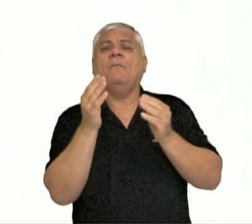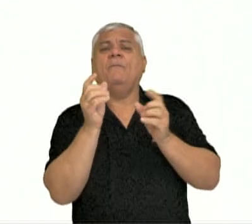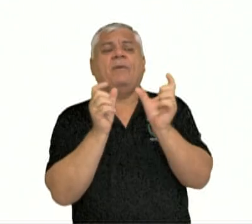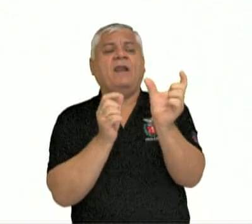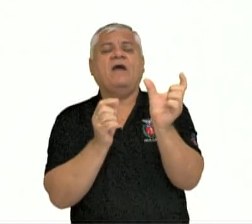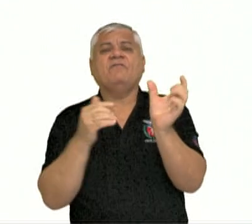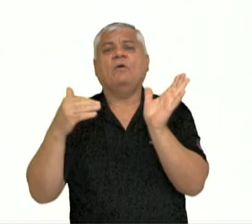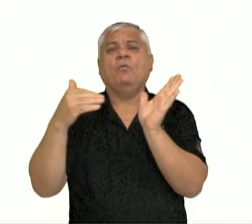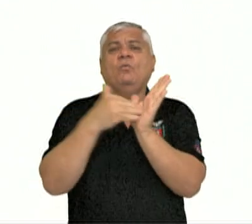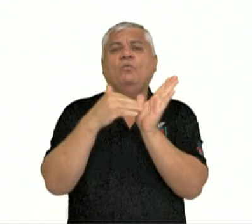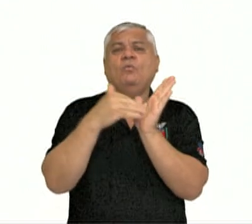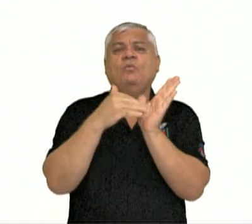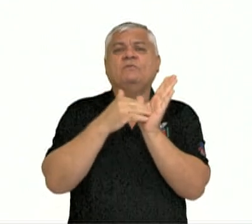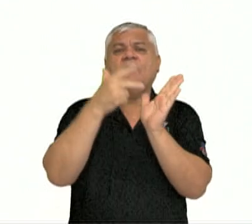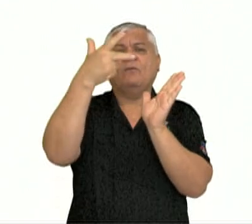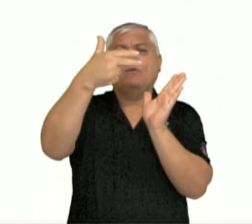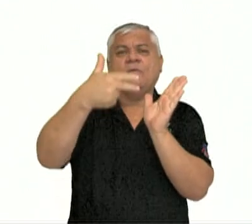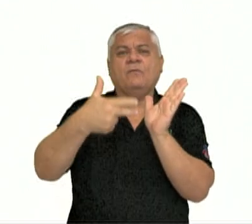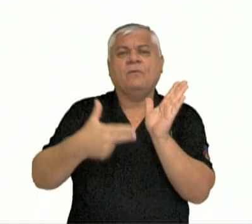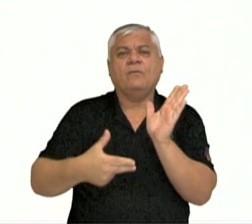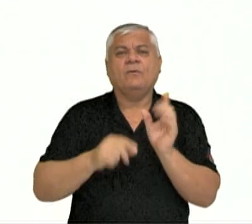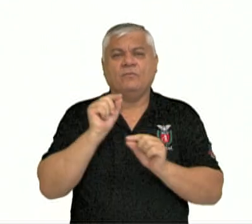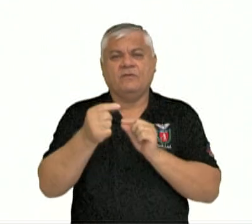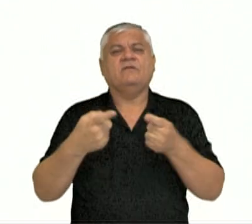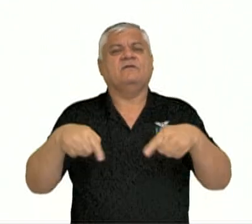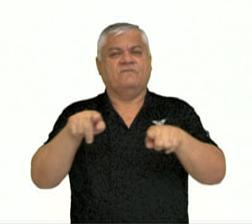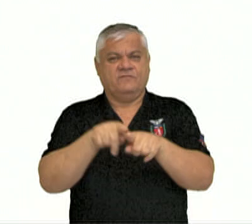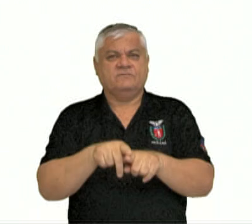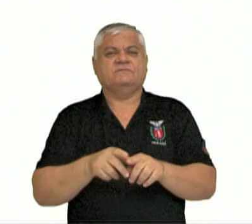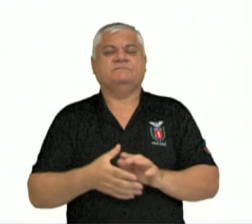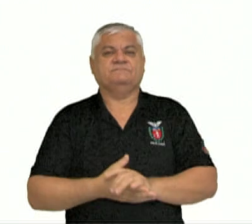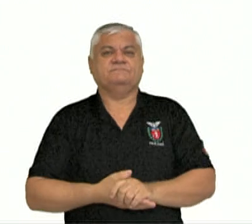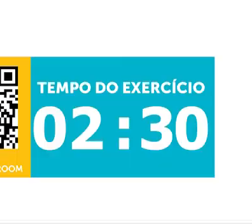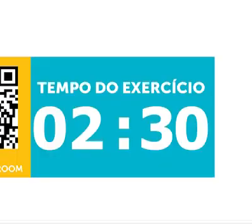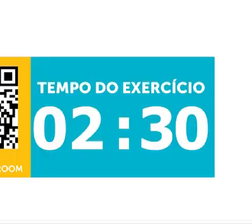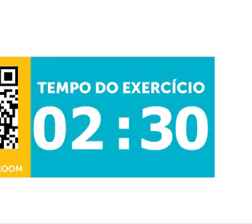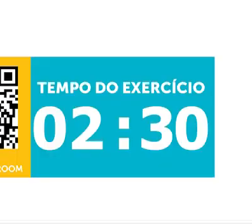que se repetem nessas palavras? Já retornaremos.